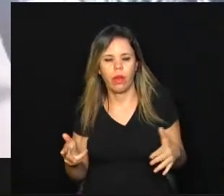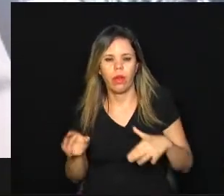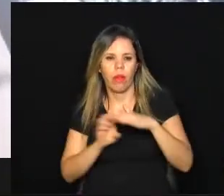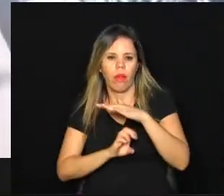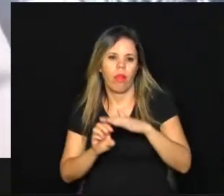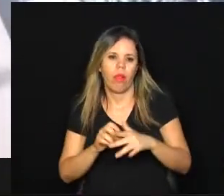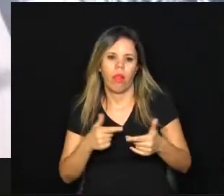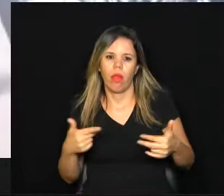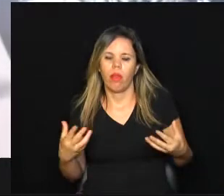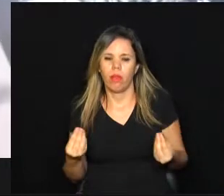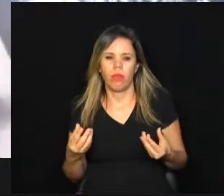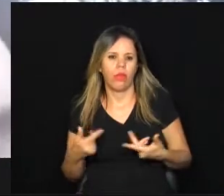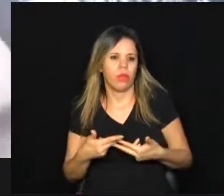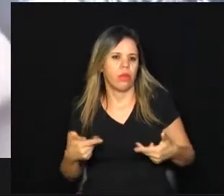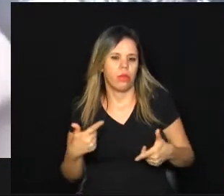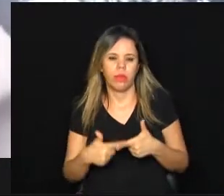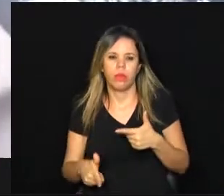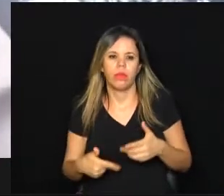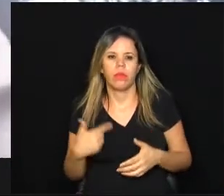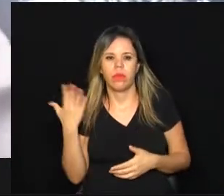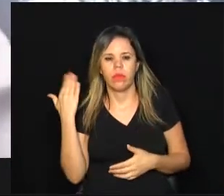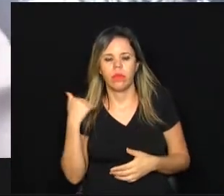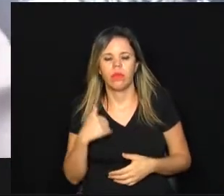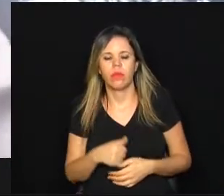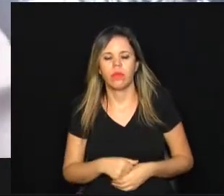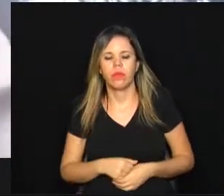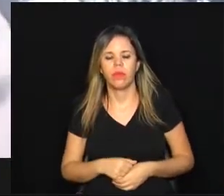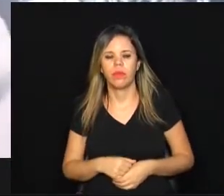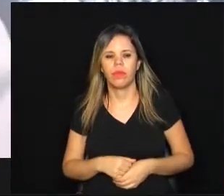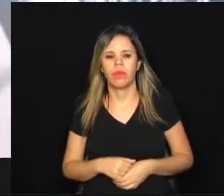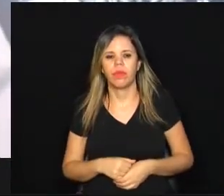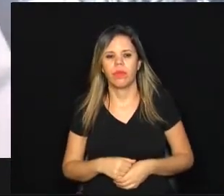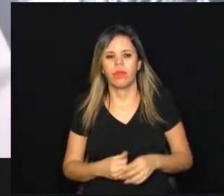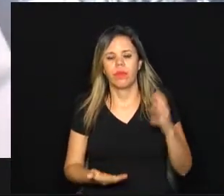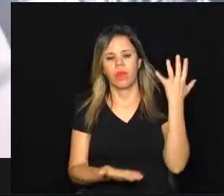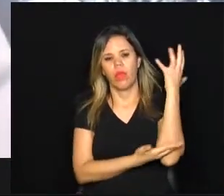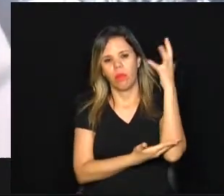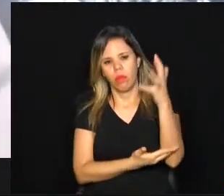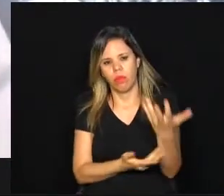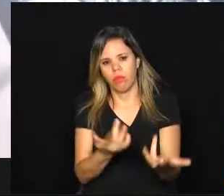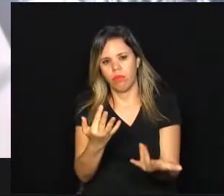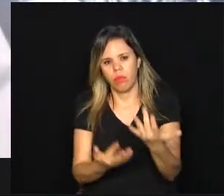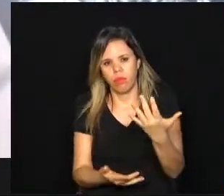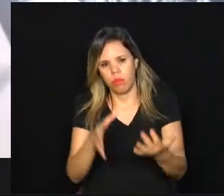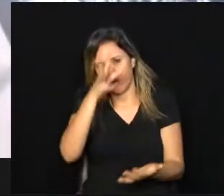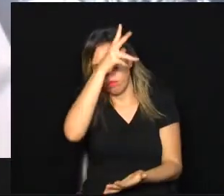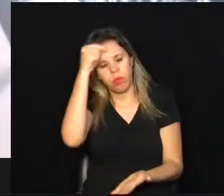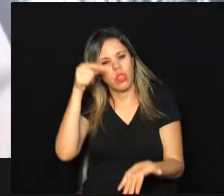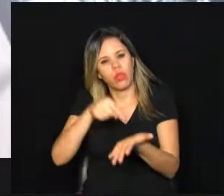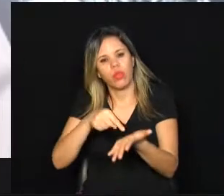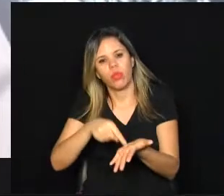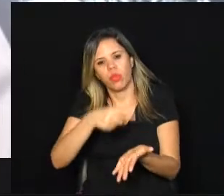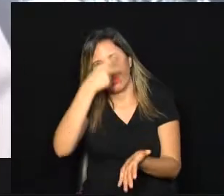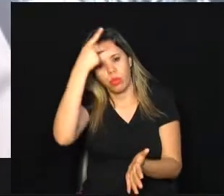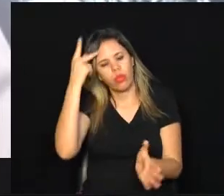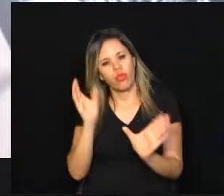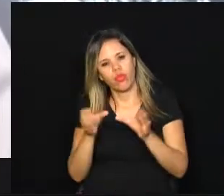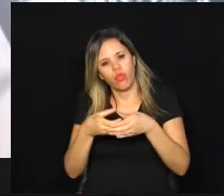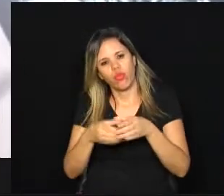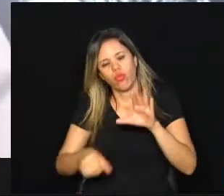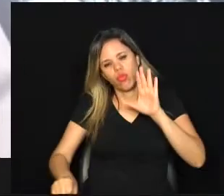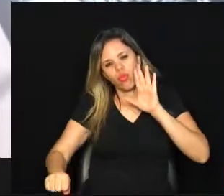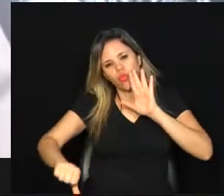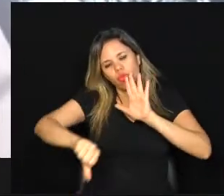corporativismo, banditismo, né? A gente sabe que a devastação na Amazônia lá está na mão de grupos criminosos que